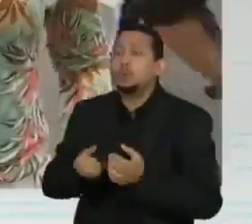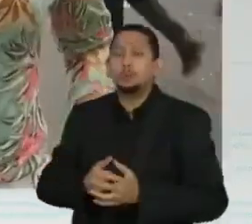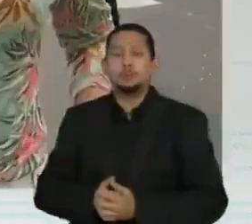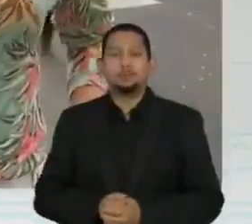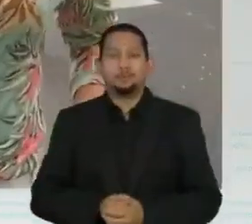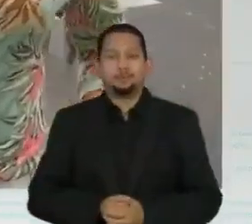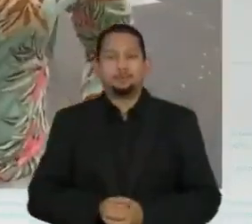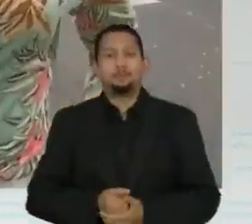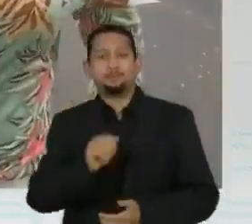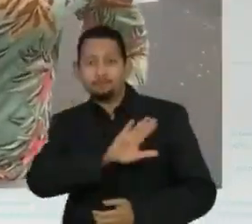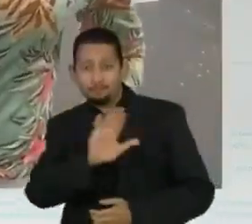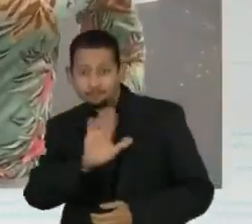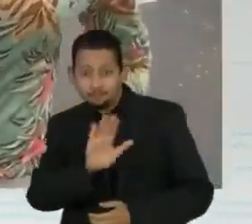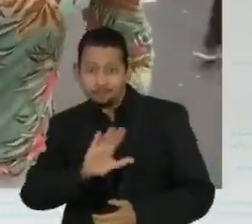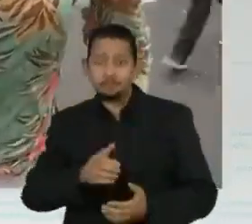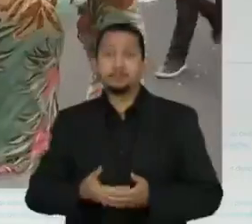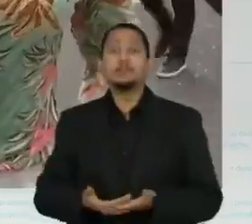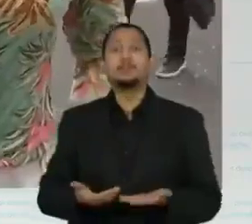aí?